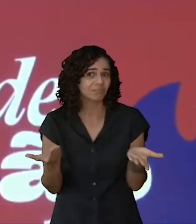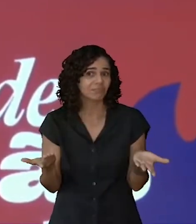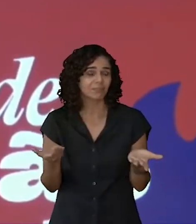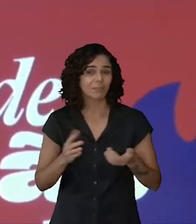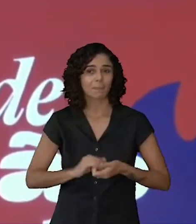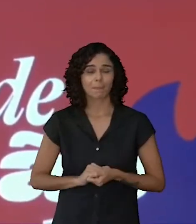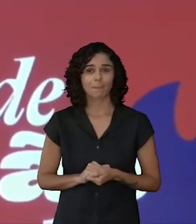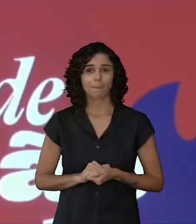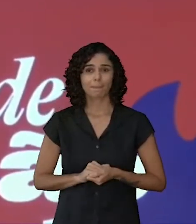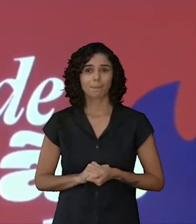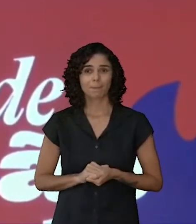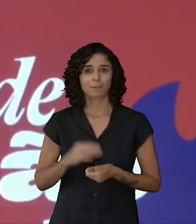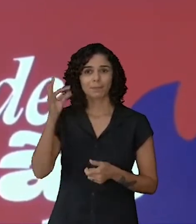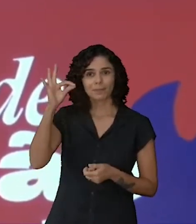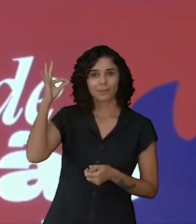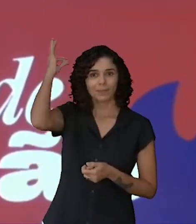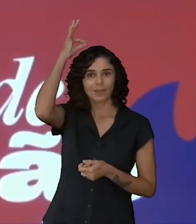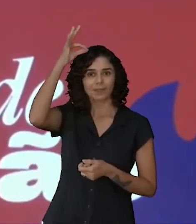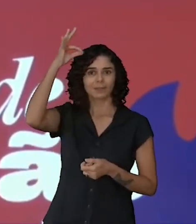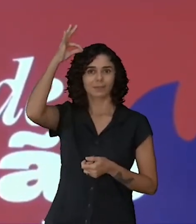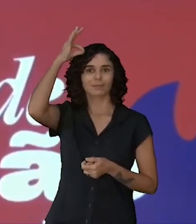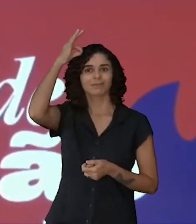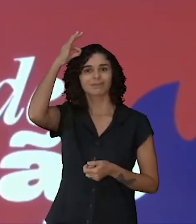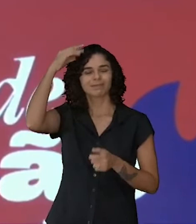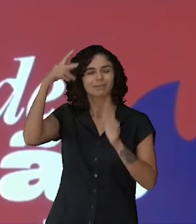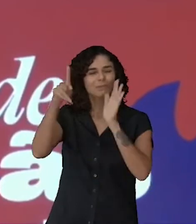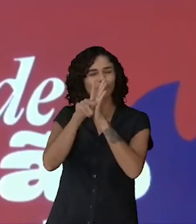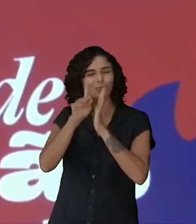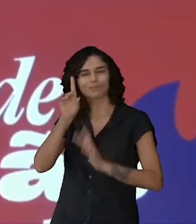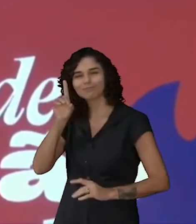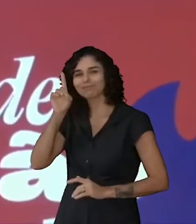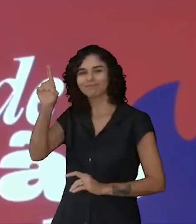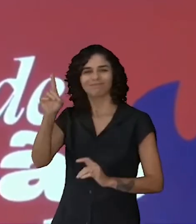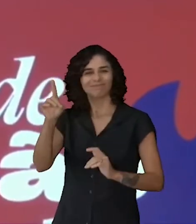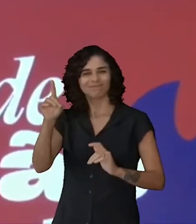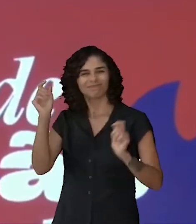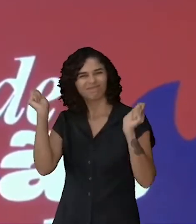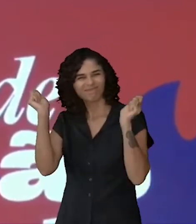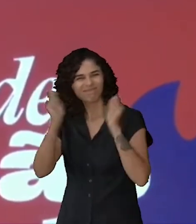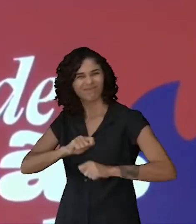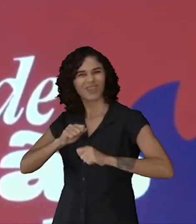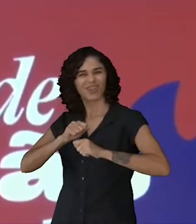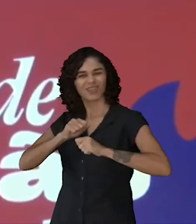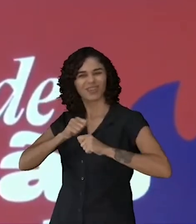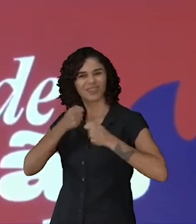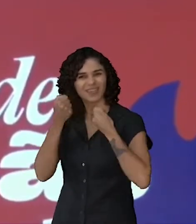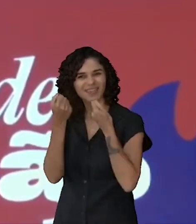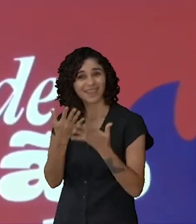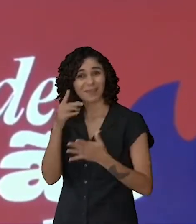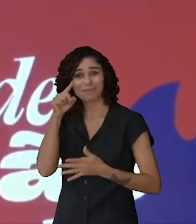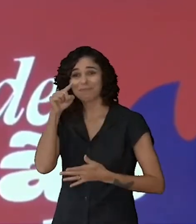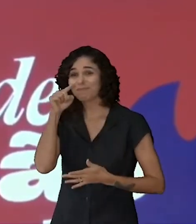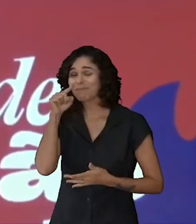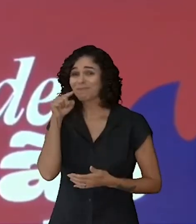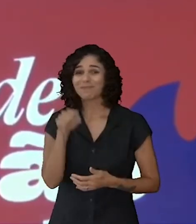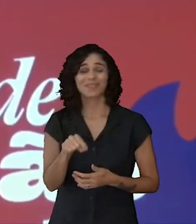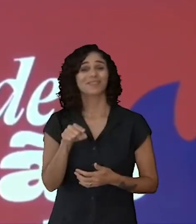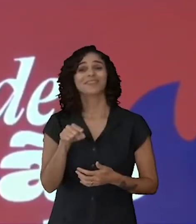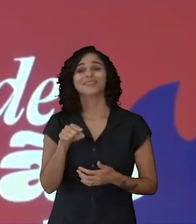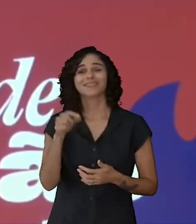O Espírito Santo de Deus pode trazer um arrependimento tão grande em você